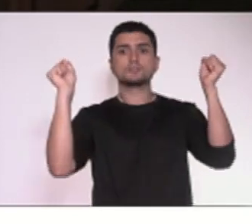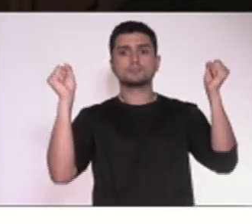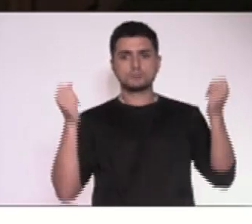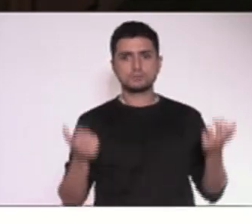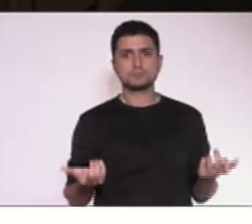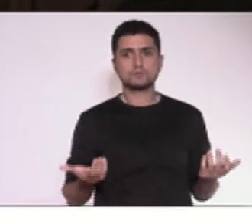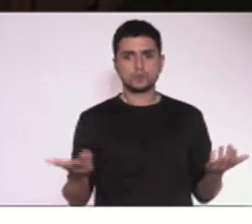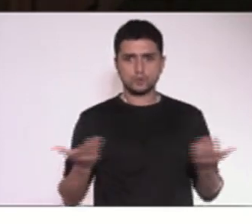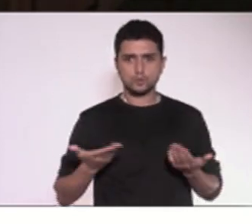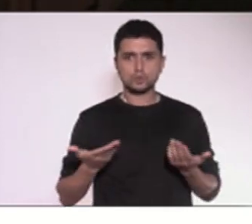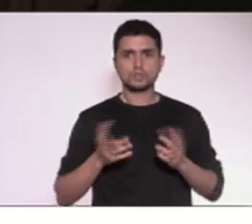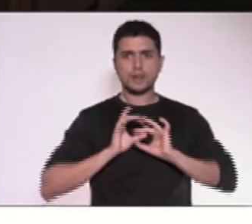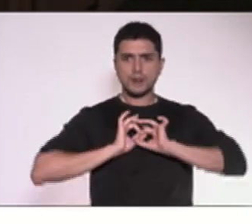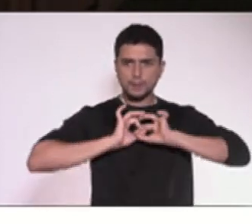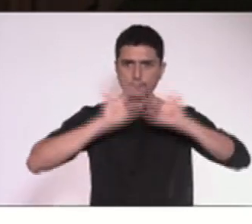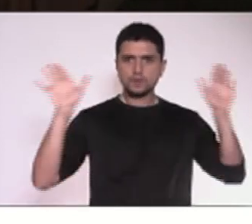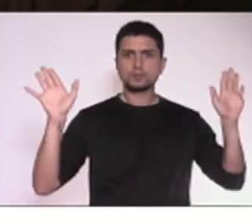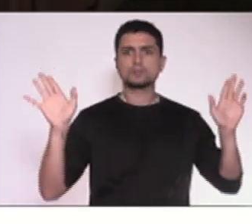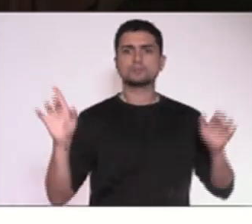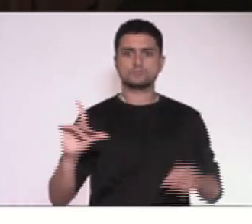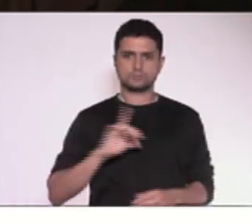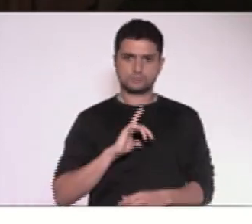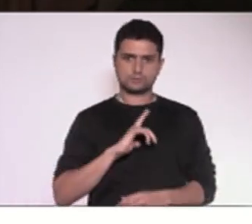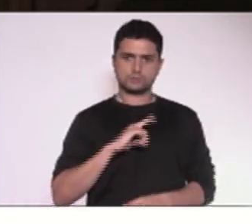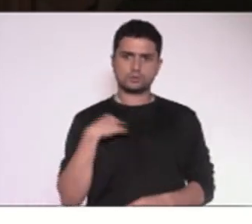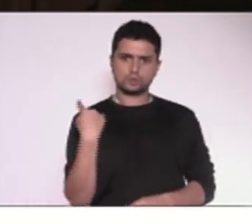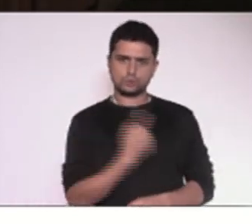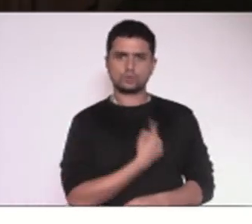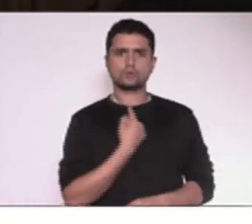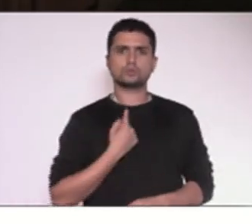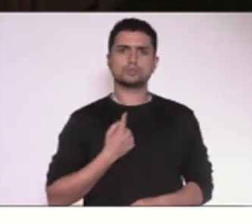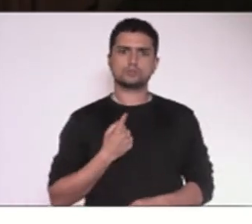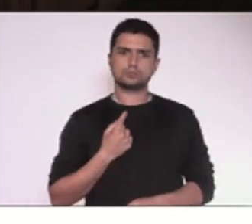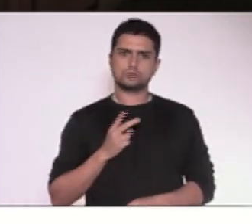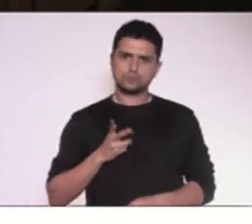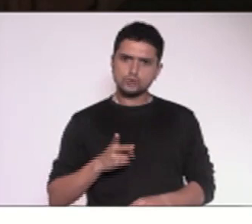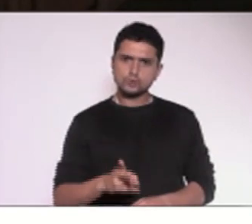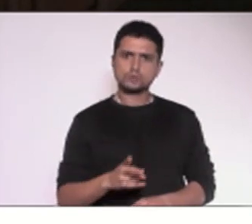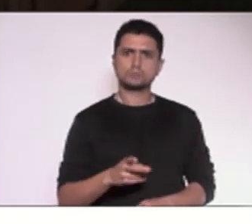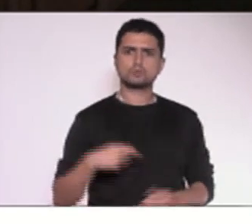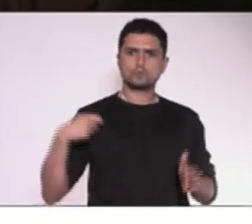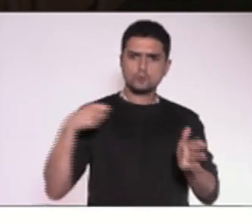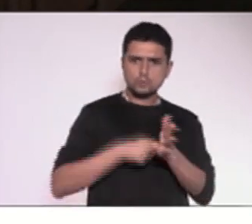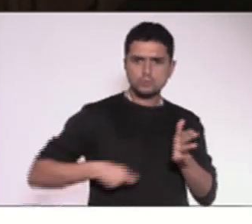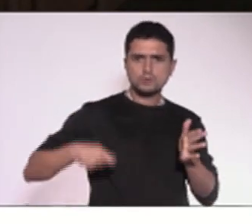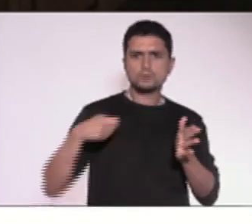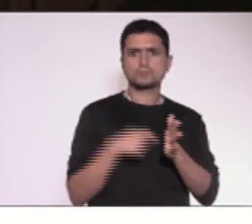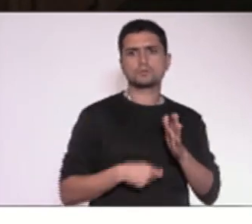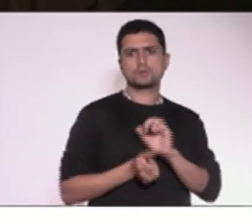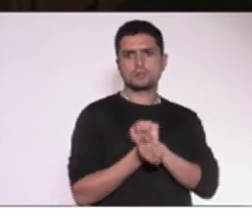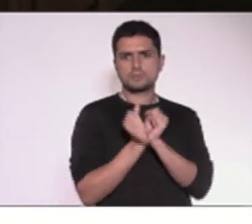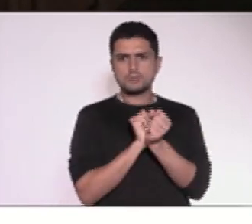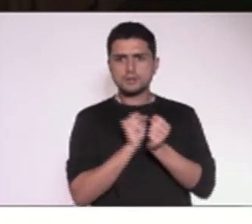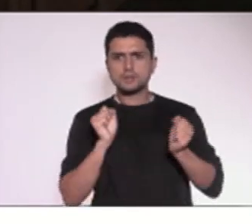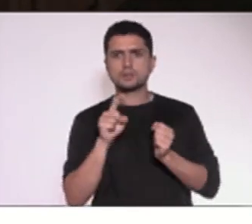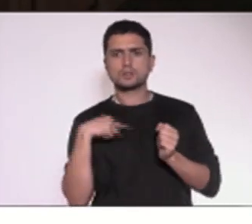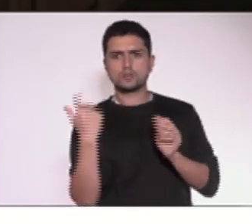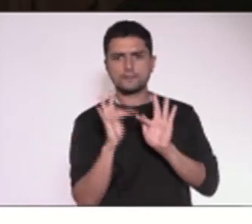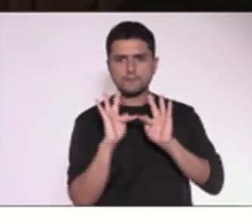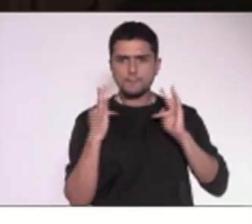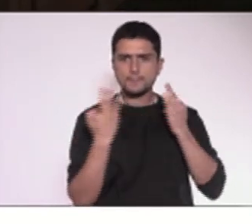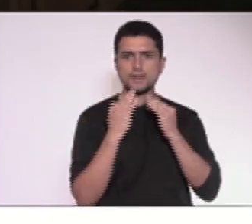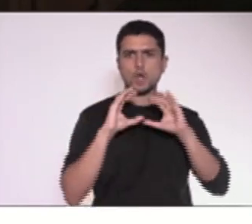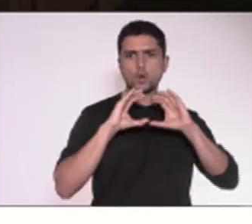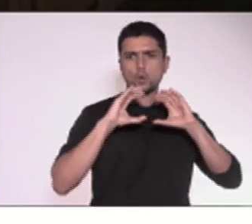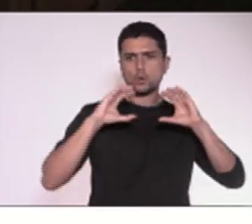pela liberdade, nós iremos lutar pela liberdade das nossas famílias nas comunidades. E esta